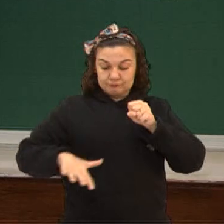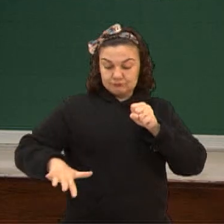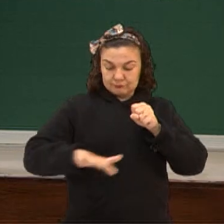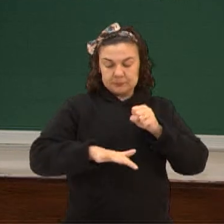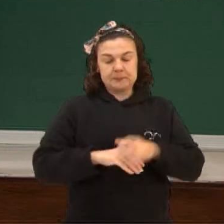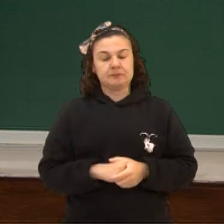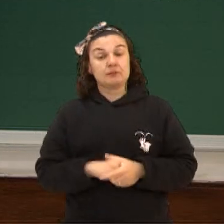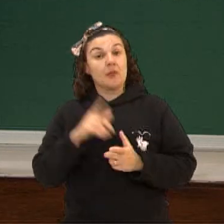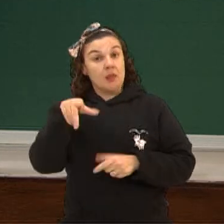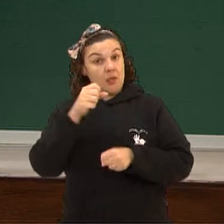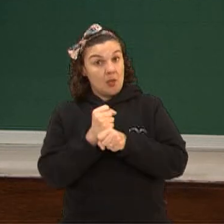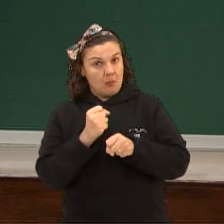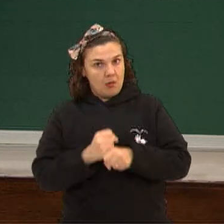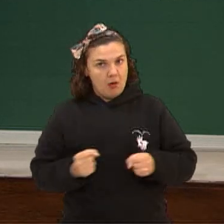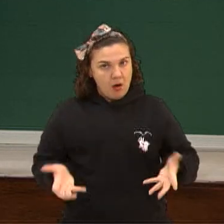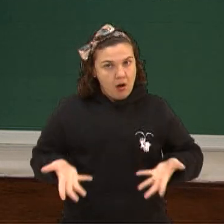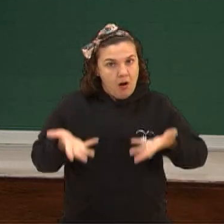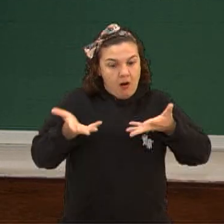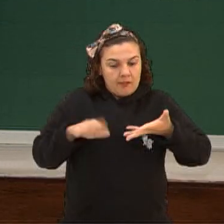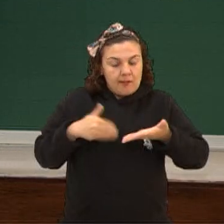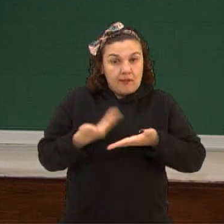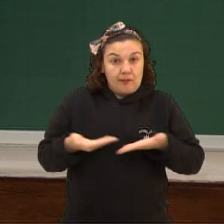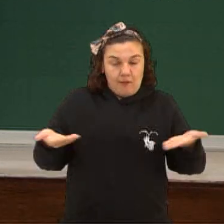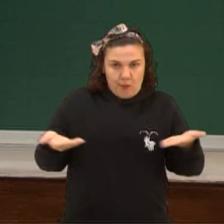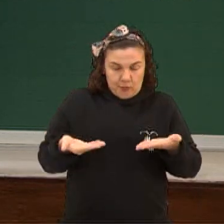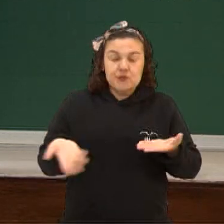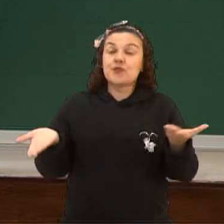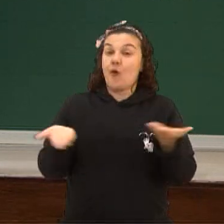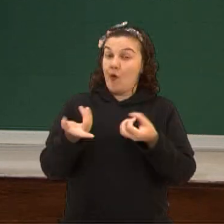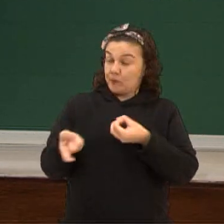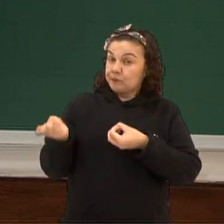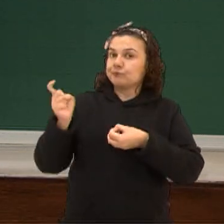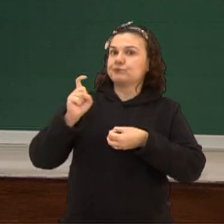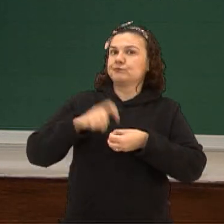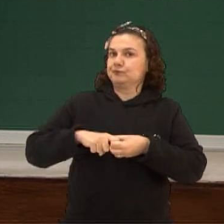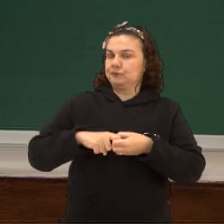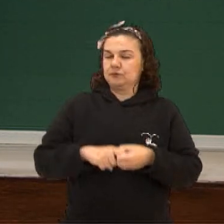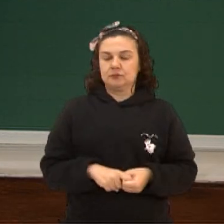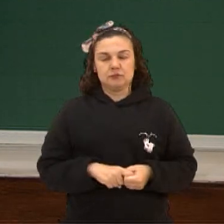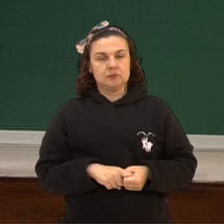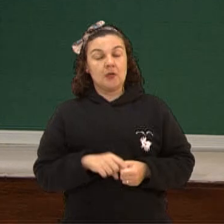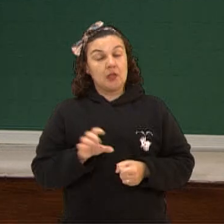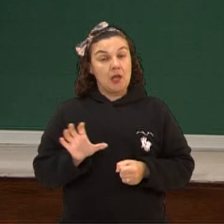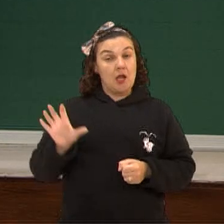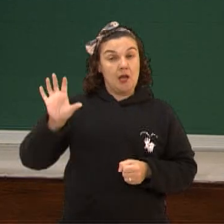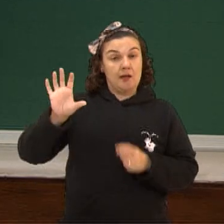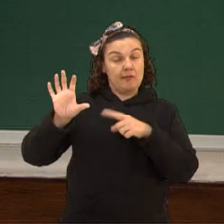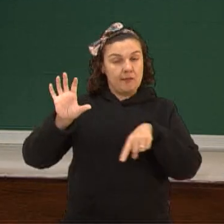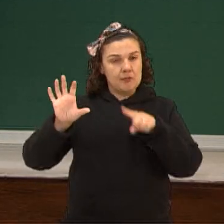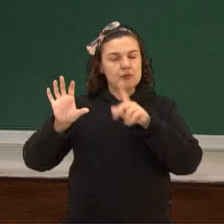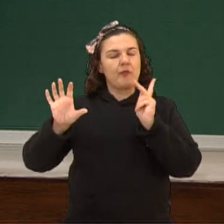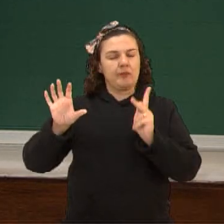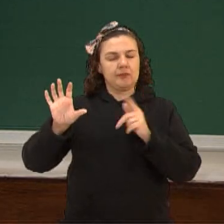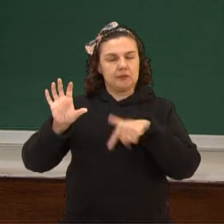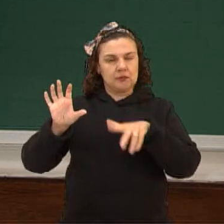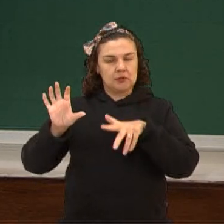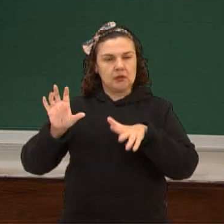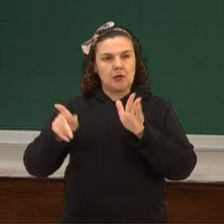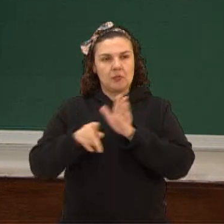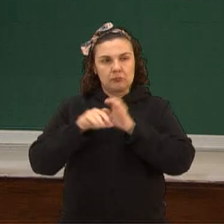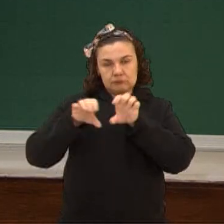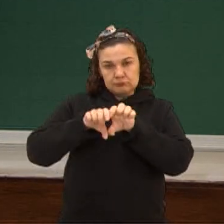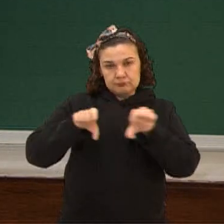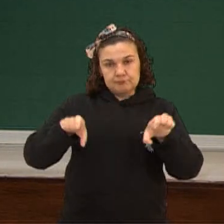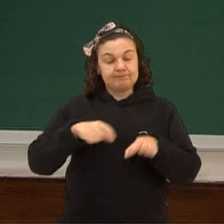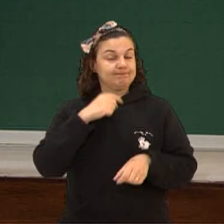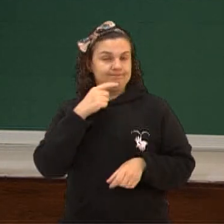uma obra fantástica que está lá e foi colocada novamente em funcionamento. Regionalmente, ali para a região, ela ainda funciona. A linha adutora,